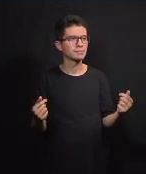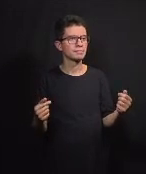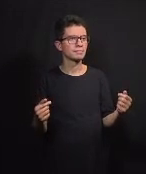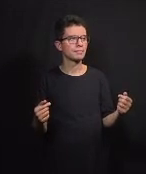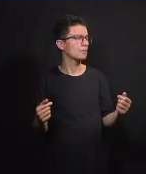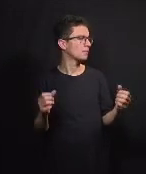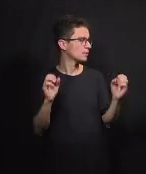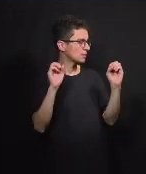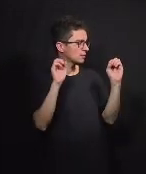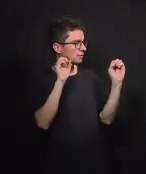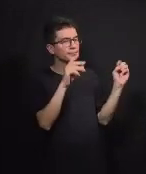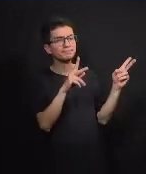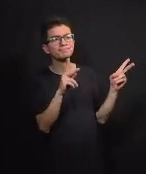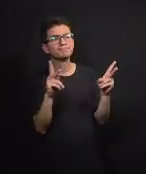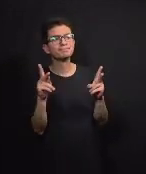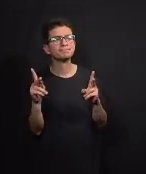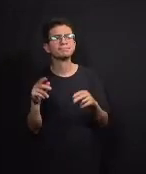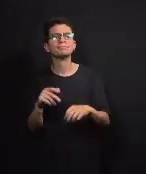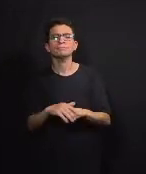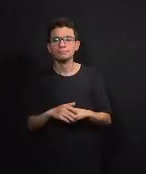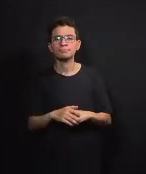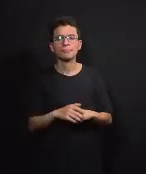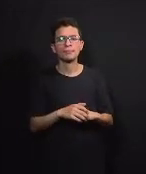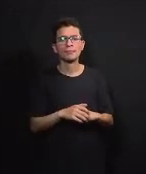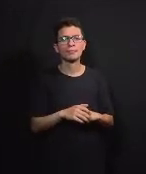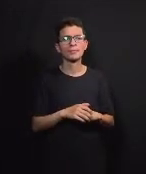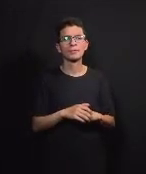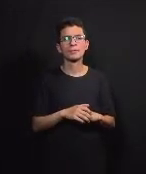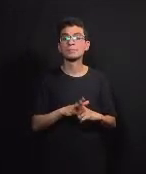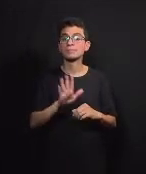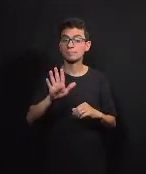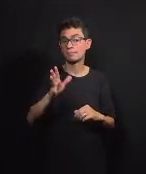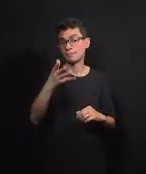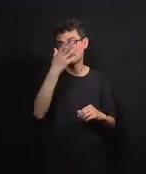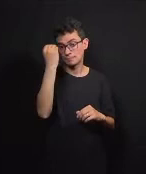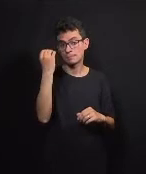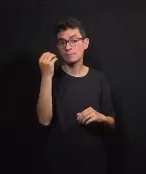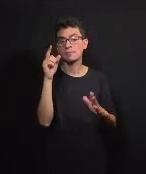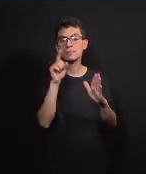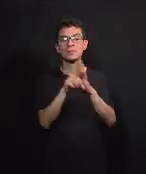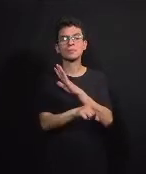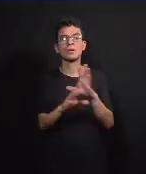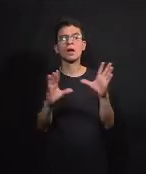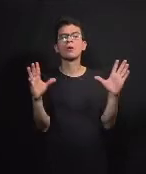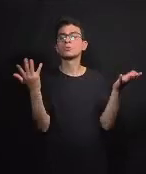marginalizados. E com isso eu chego à pergunta, o que é que aconteceu?